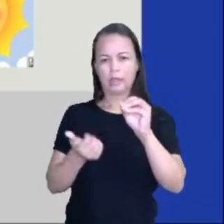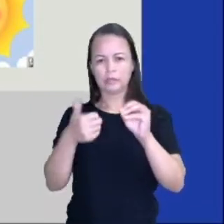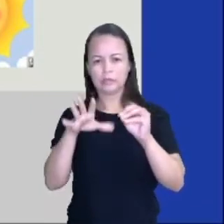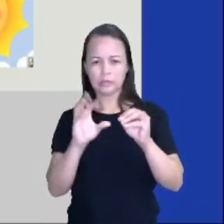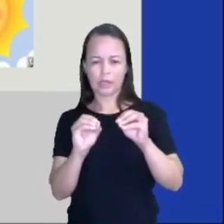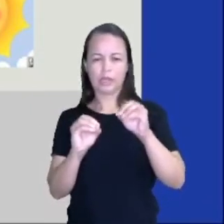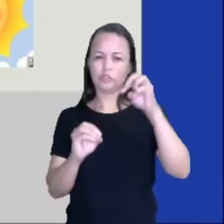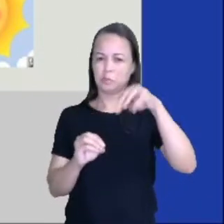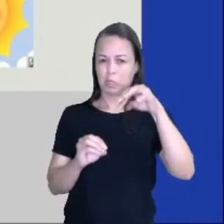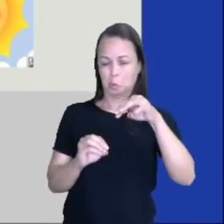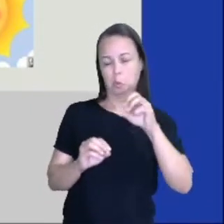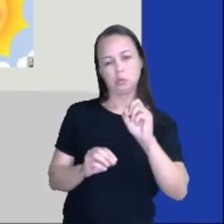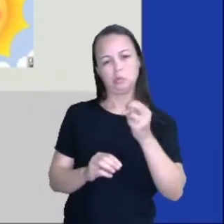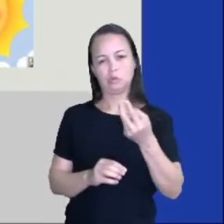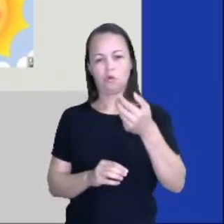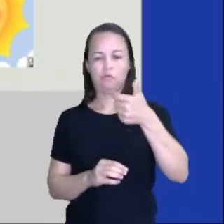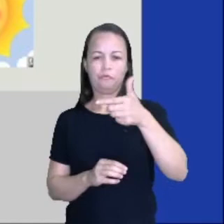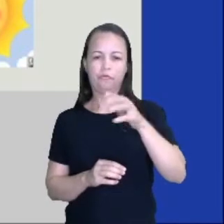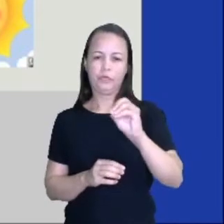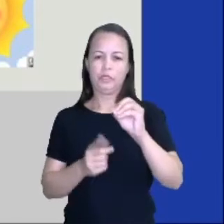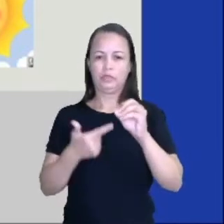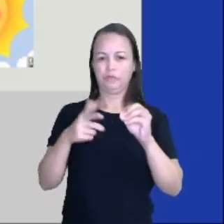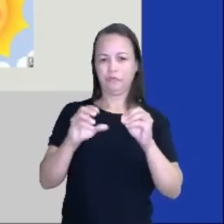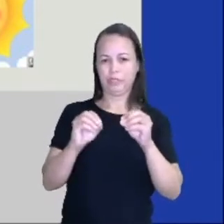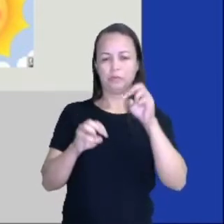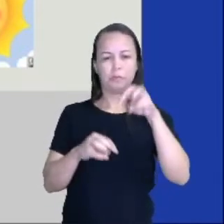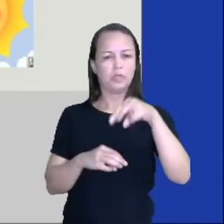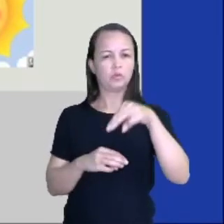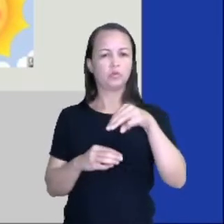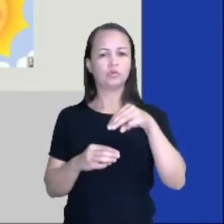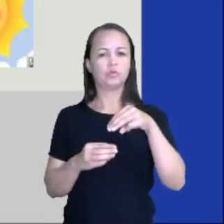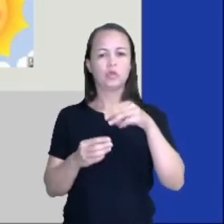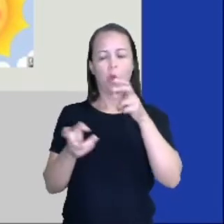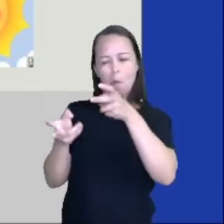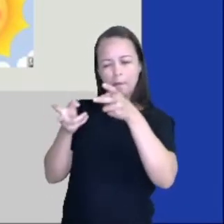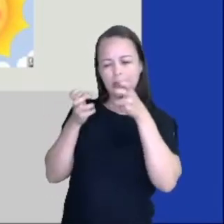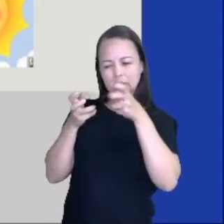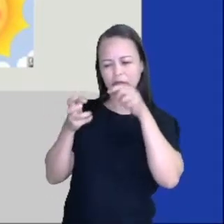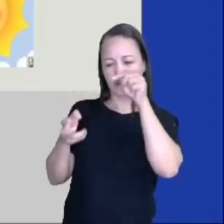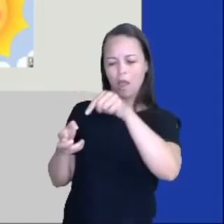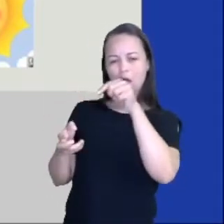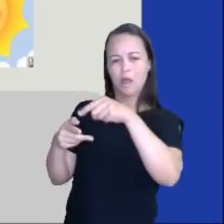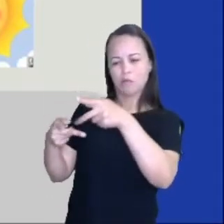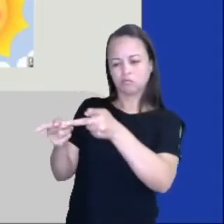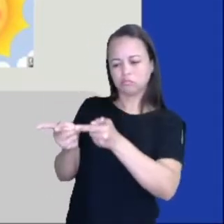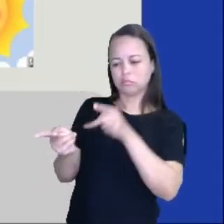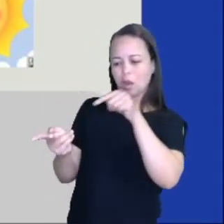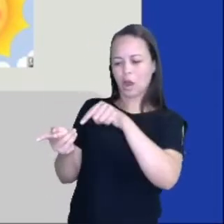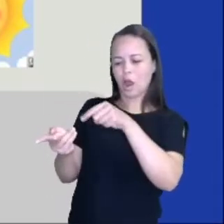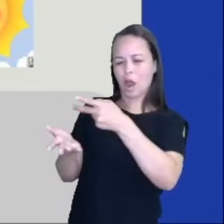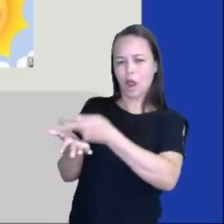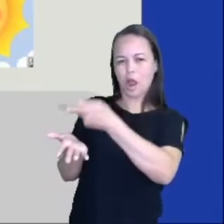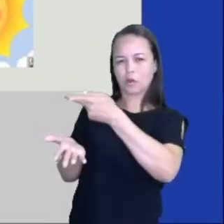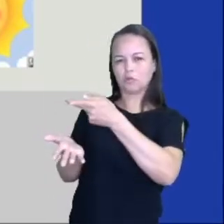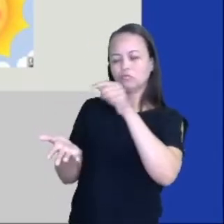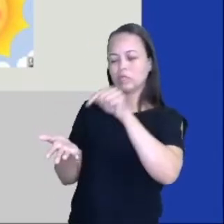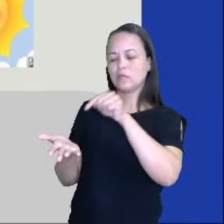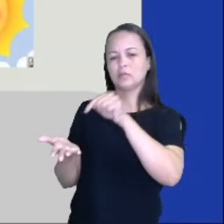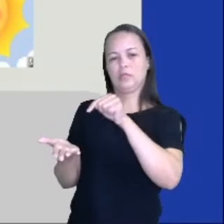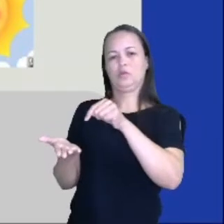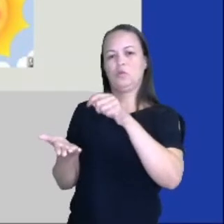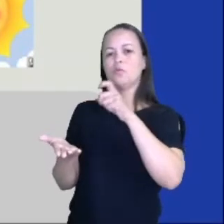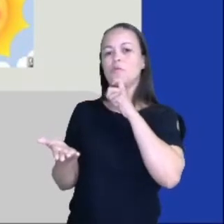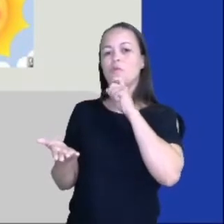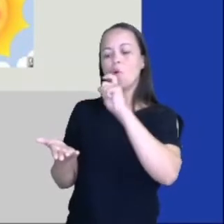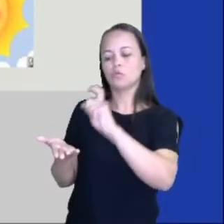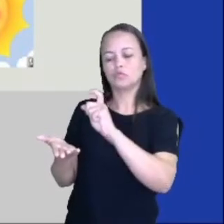20 minutos, para observar o que está acontecendo com aquele gelo que está ali exposto ao sol. E aí você vai